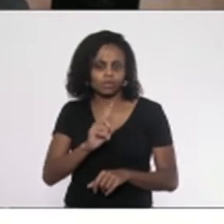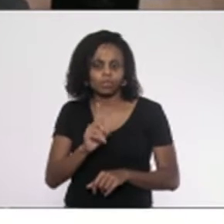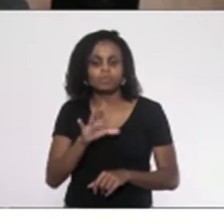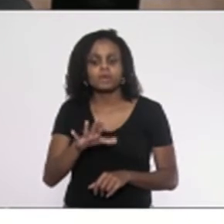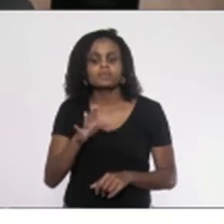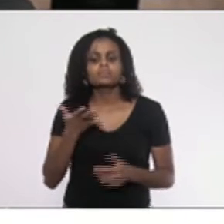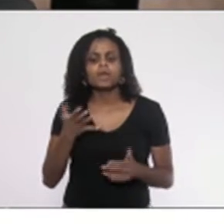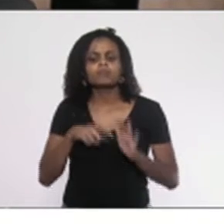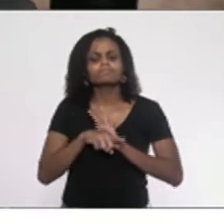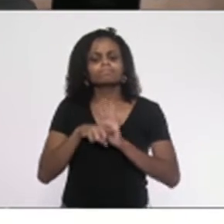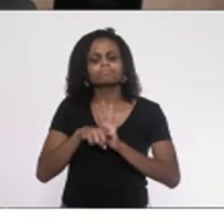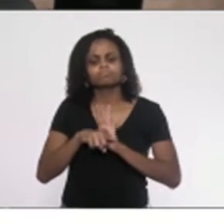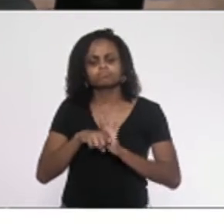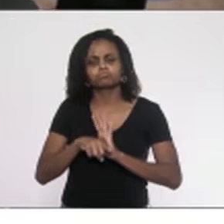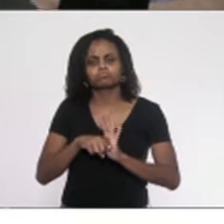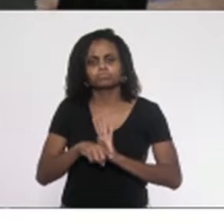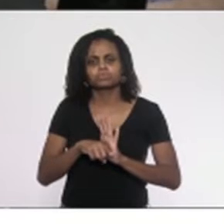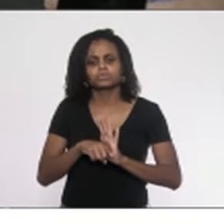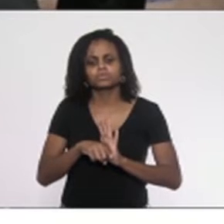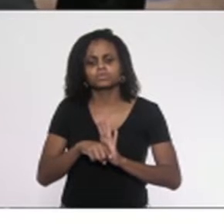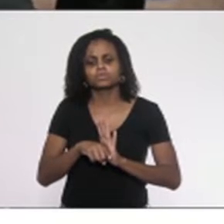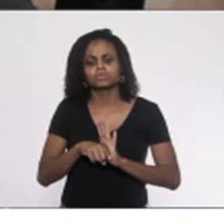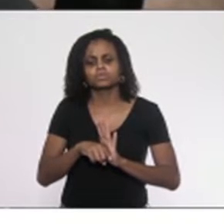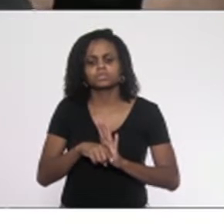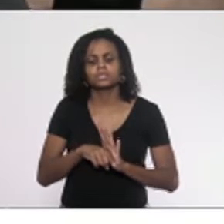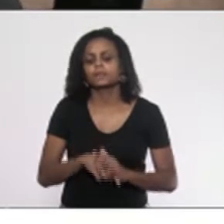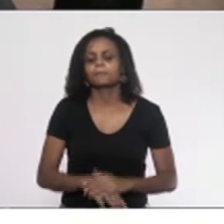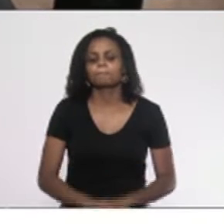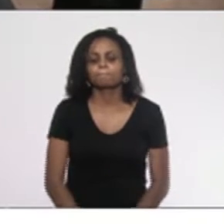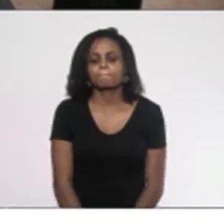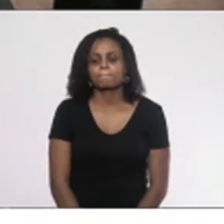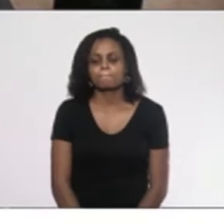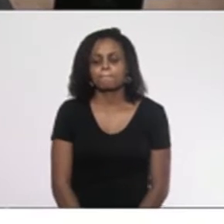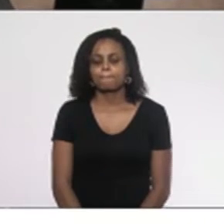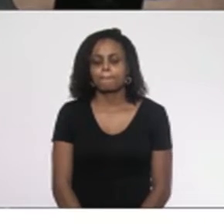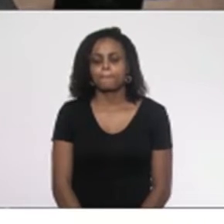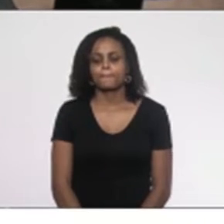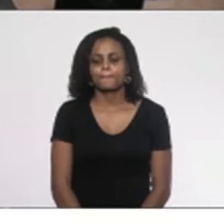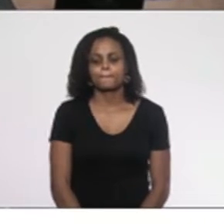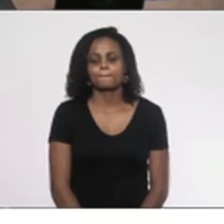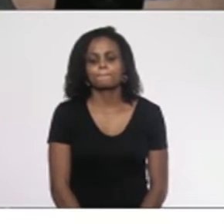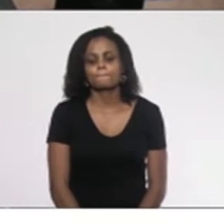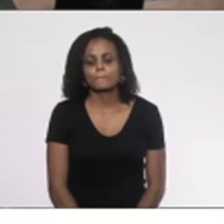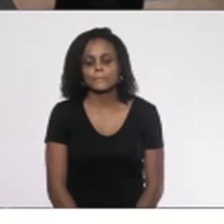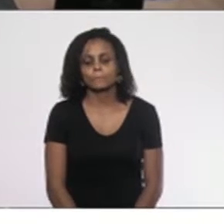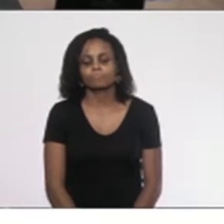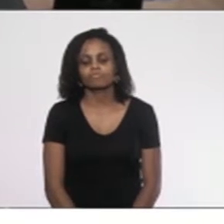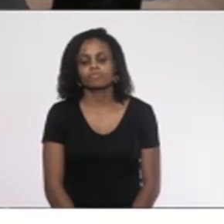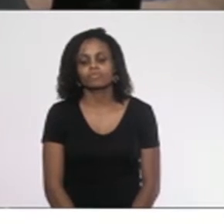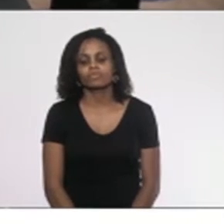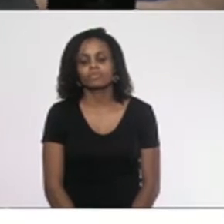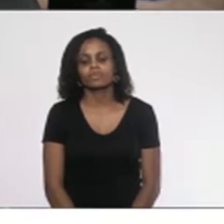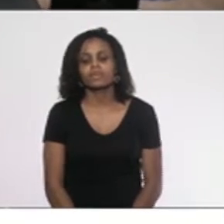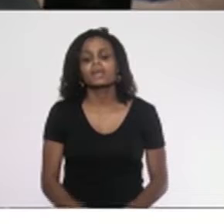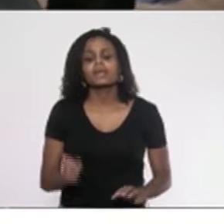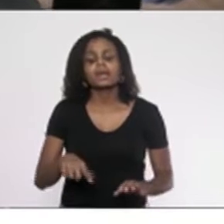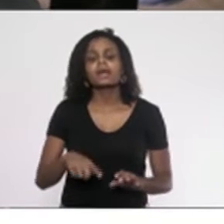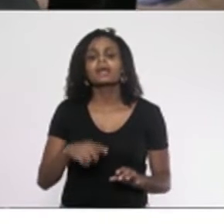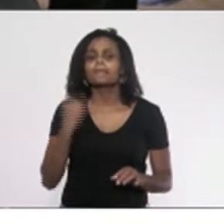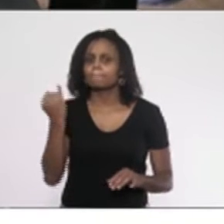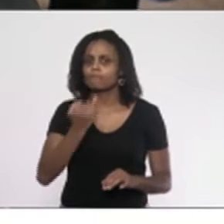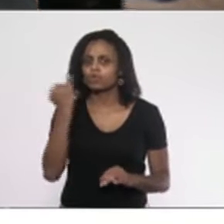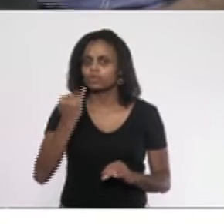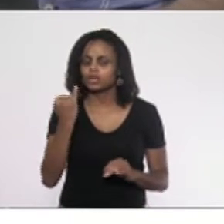fazer um levantamento, sim, deputado presidente e relator. É hora de menos costume e mais regimento